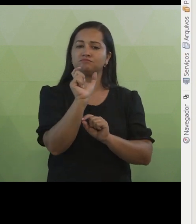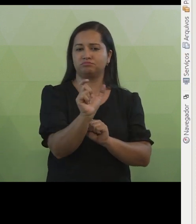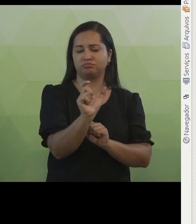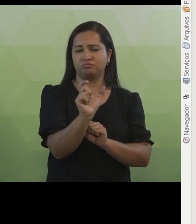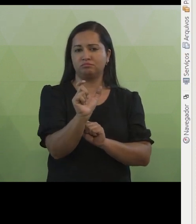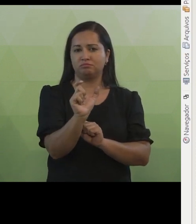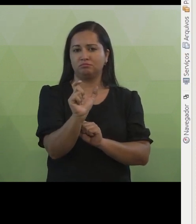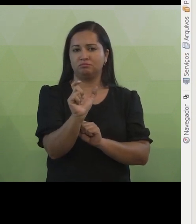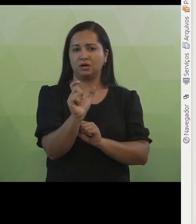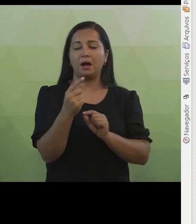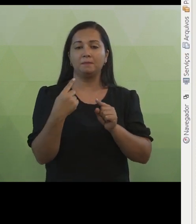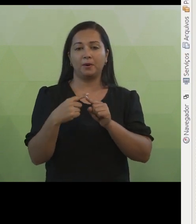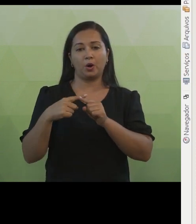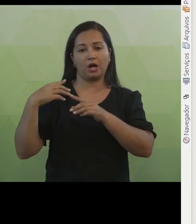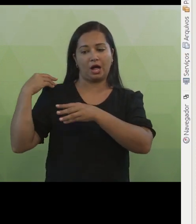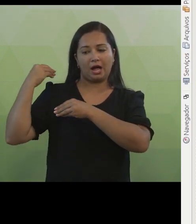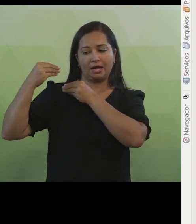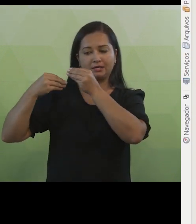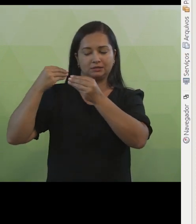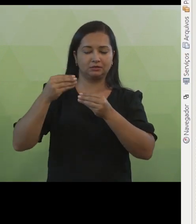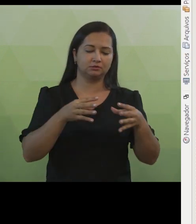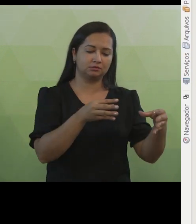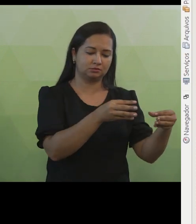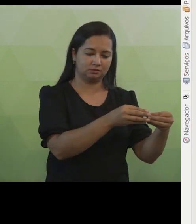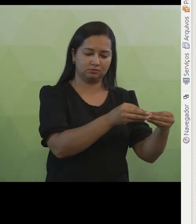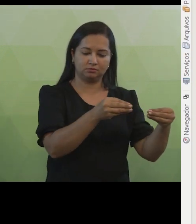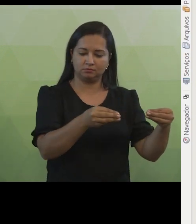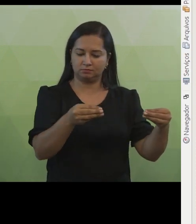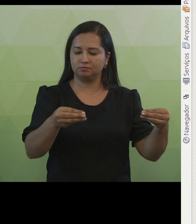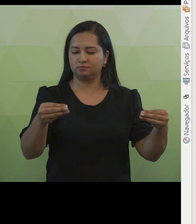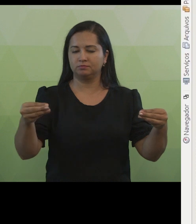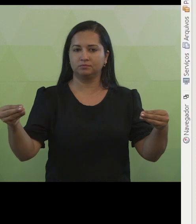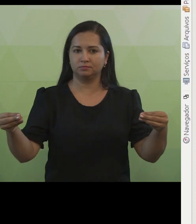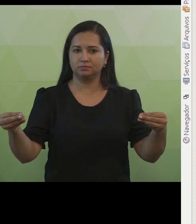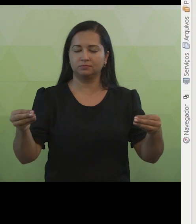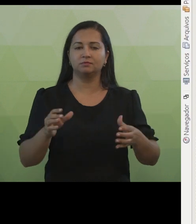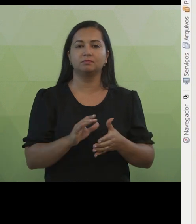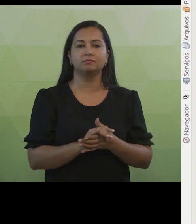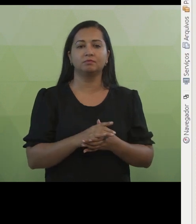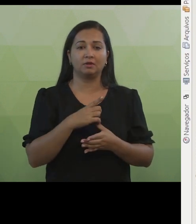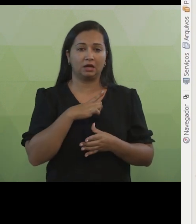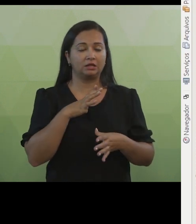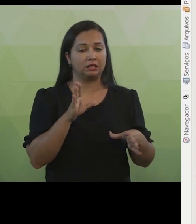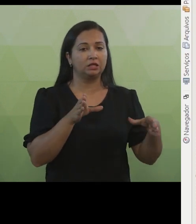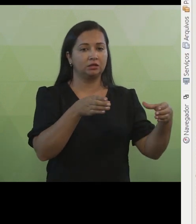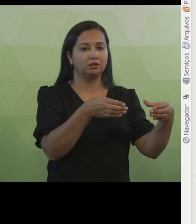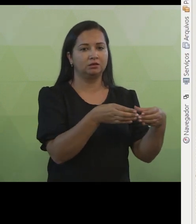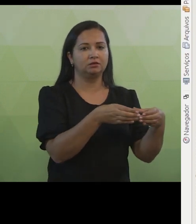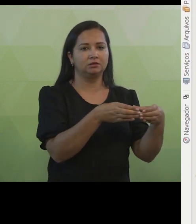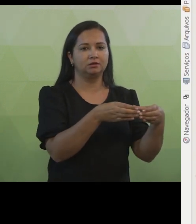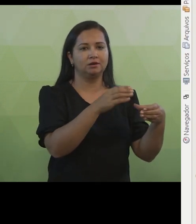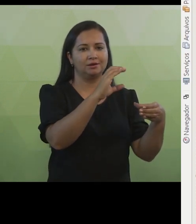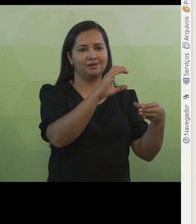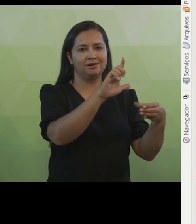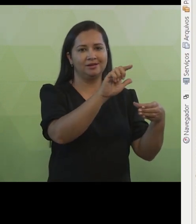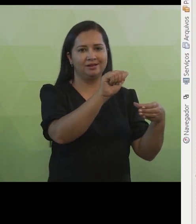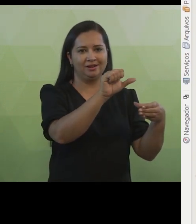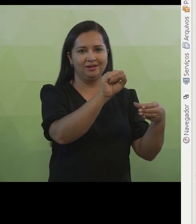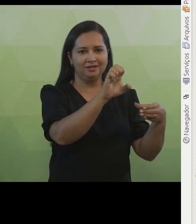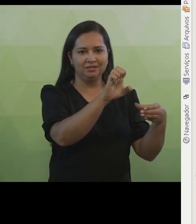e faço o mecanismo de herança, a classe ou a